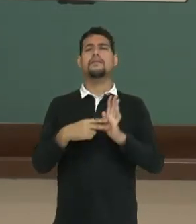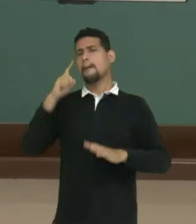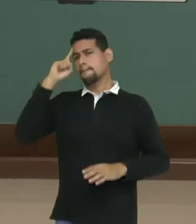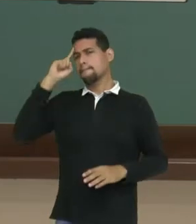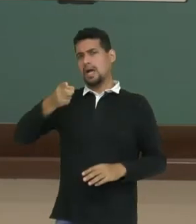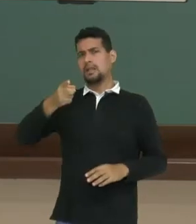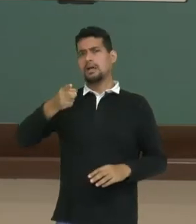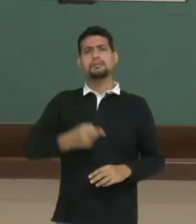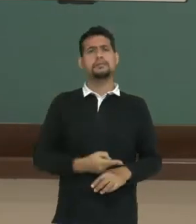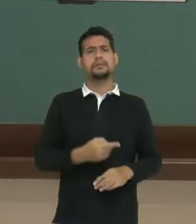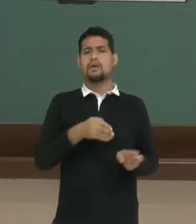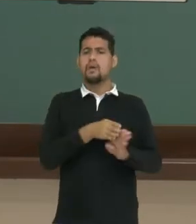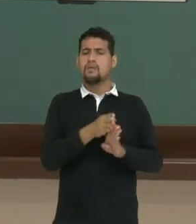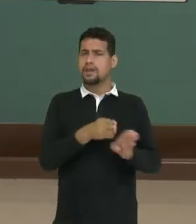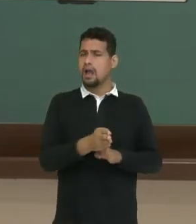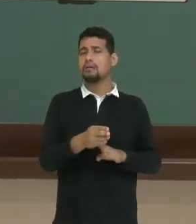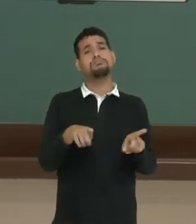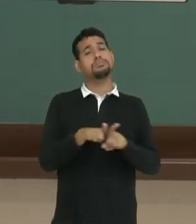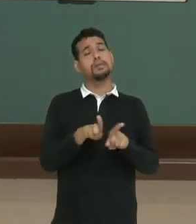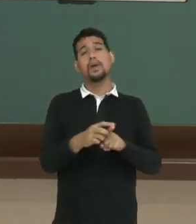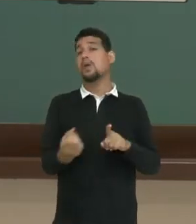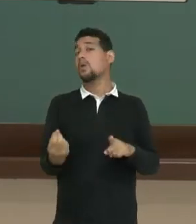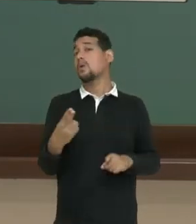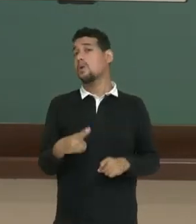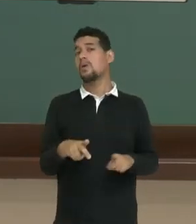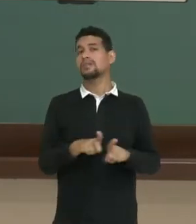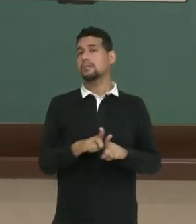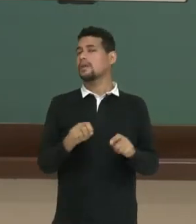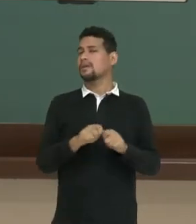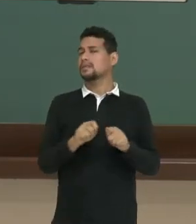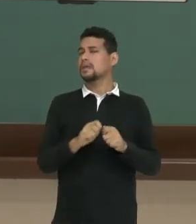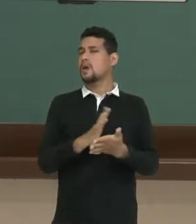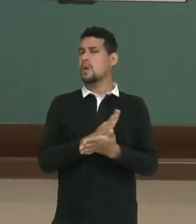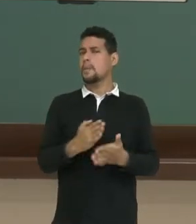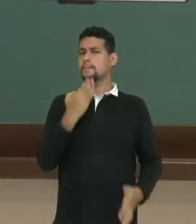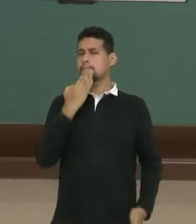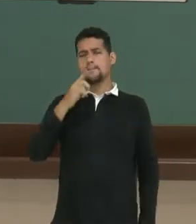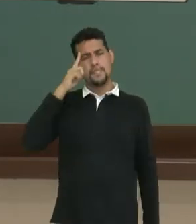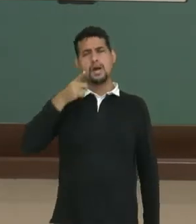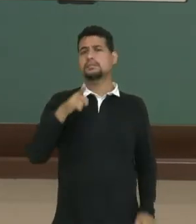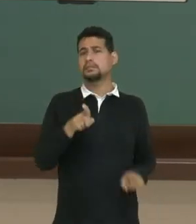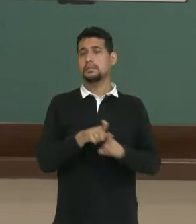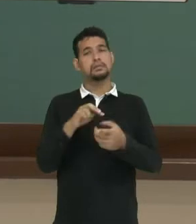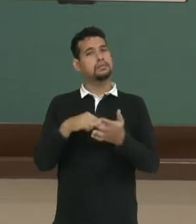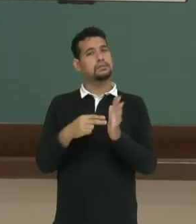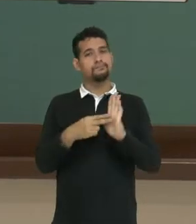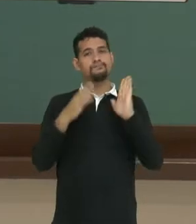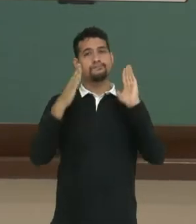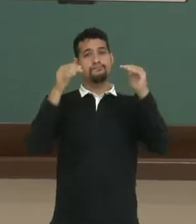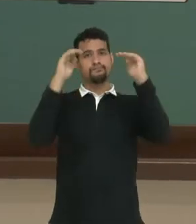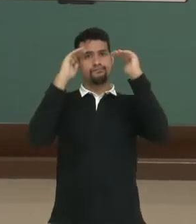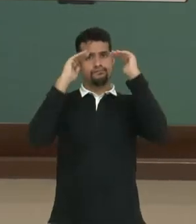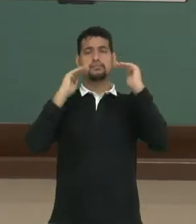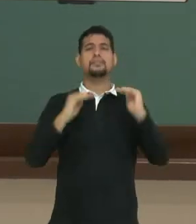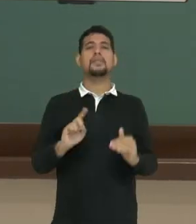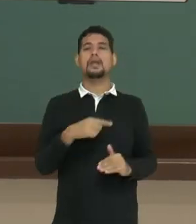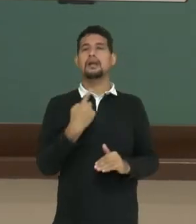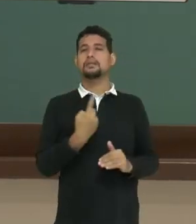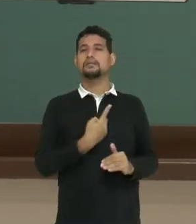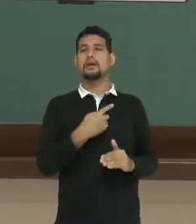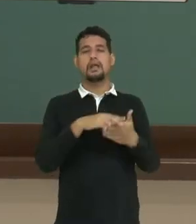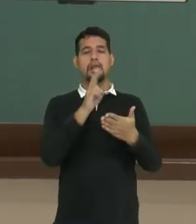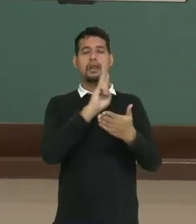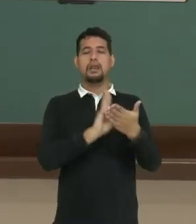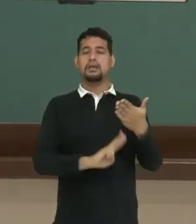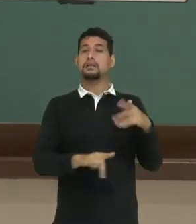de dar um conselho ou até mesmo impor uma ordem para que seja obedecida. Nesse caso, vamos